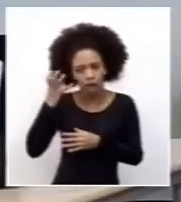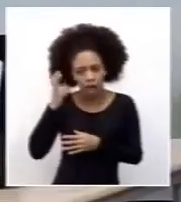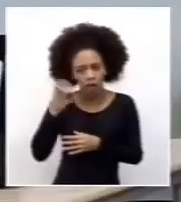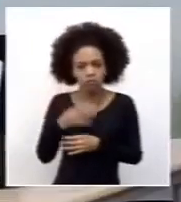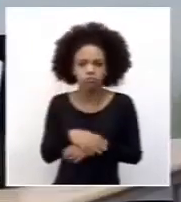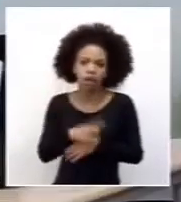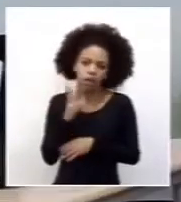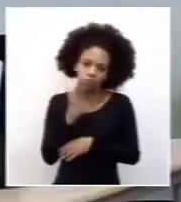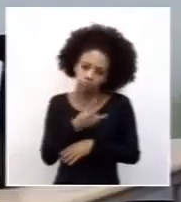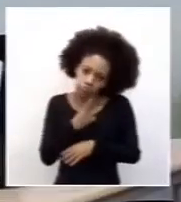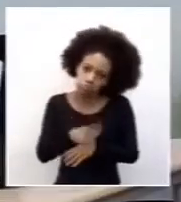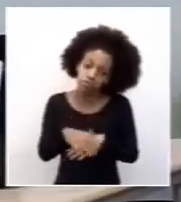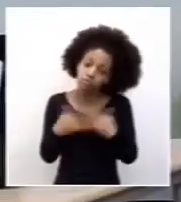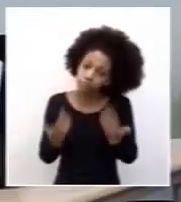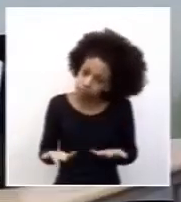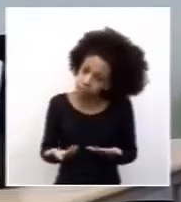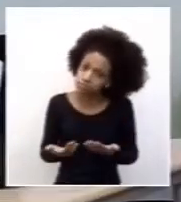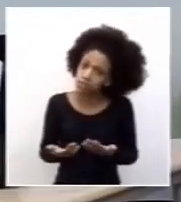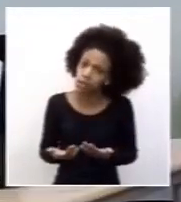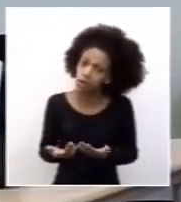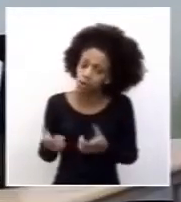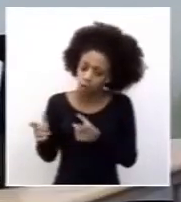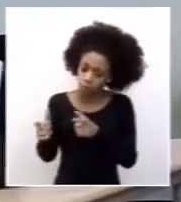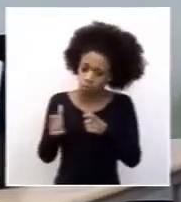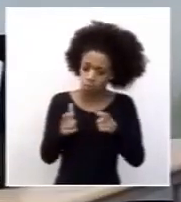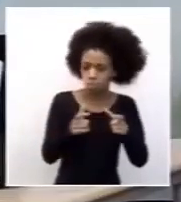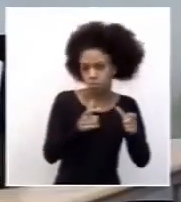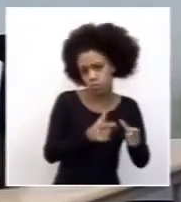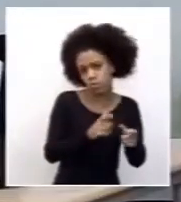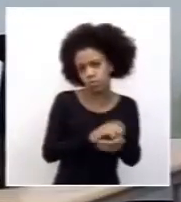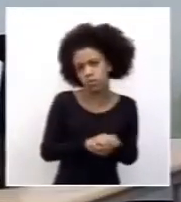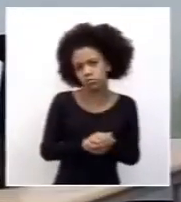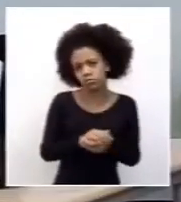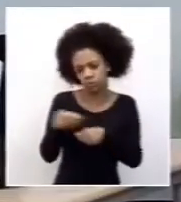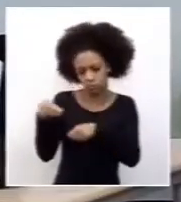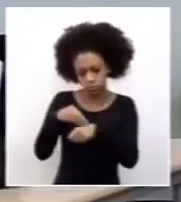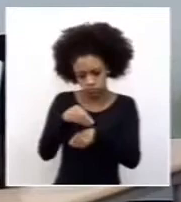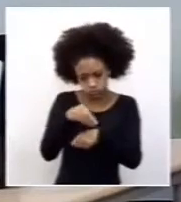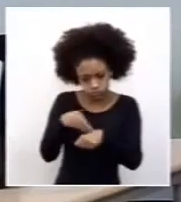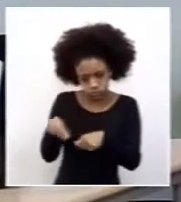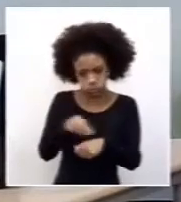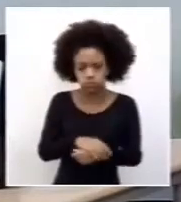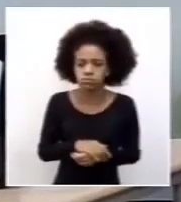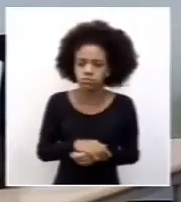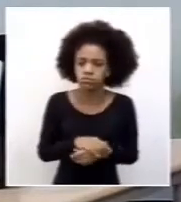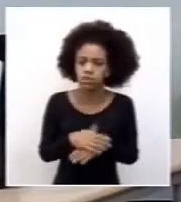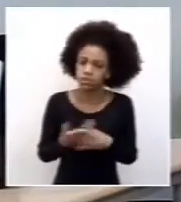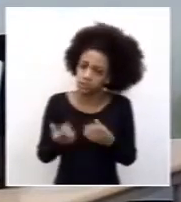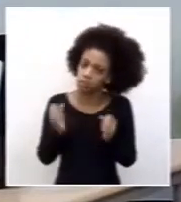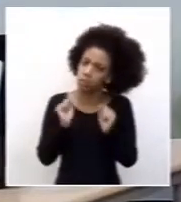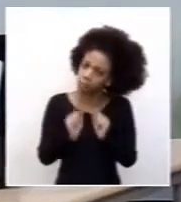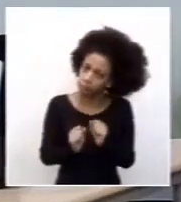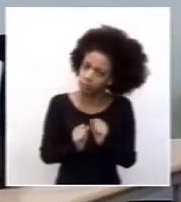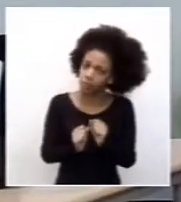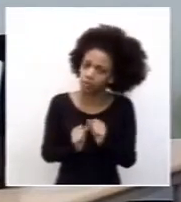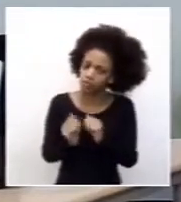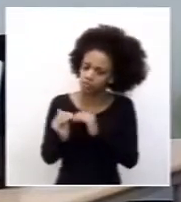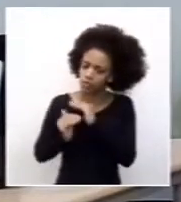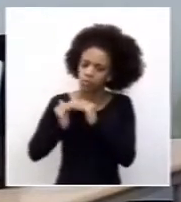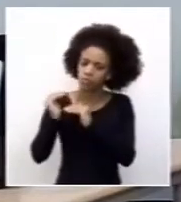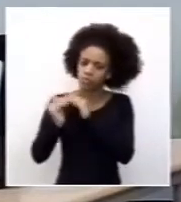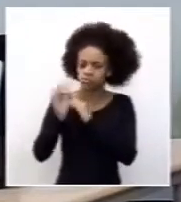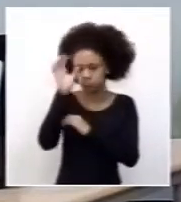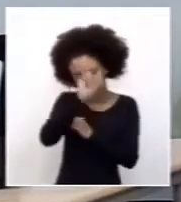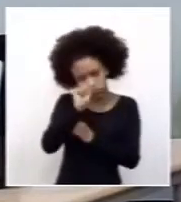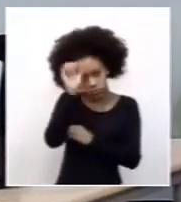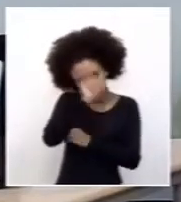Tá? Então, são os momentos, né, que, assim conforme nós trazemos até as concepções de Teixeiras e Reis, que permite uma interação de processo de